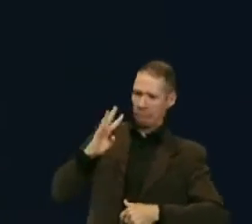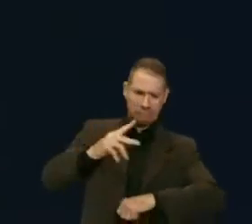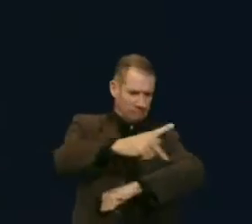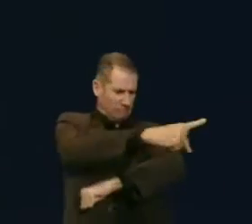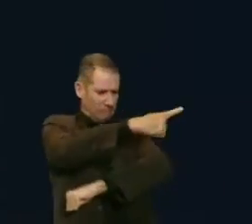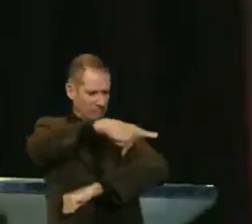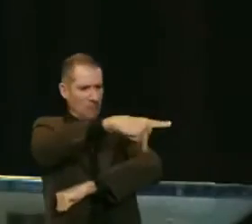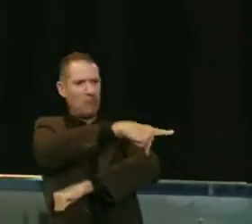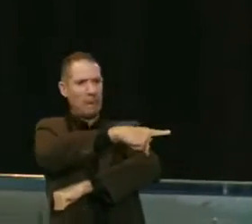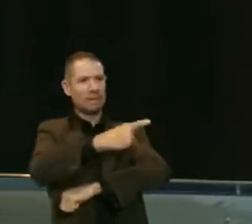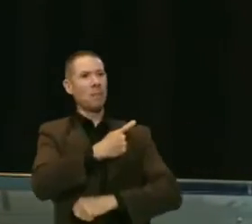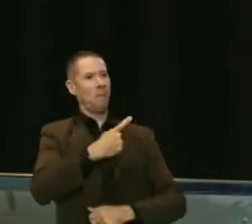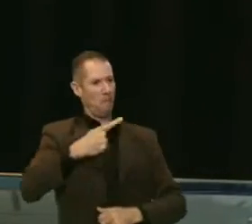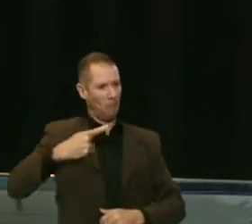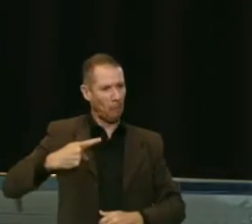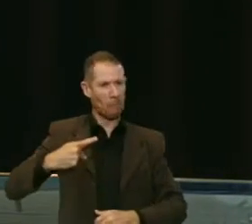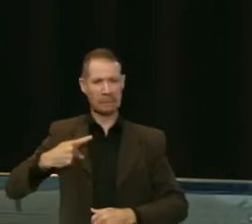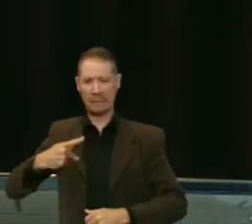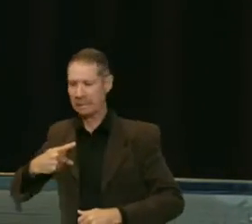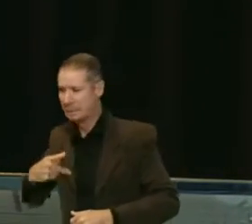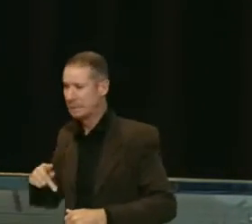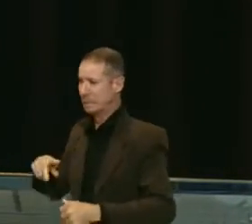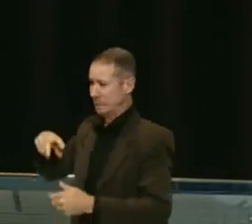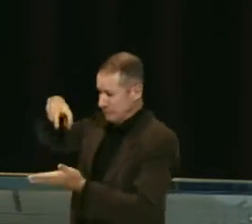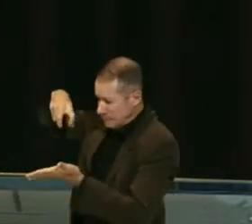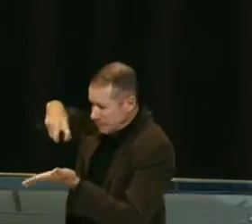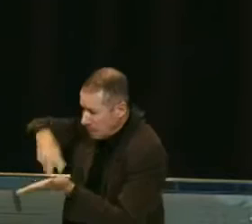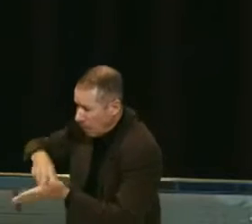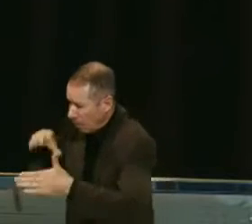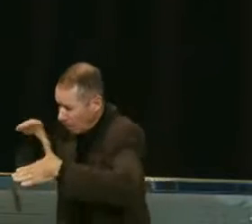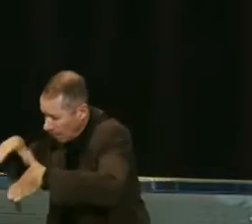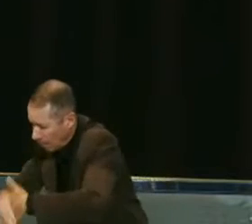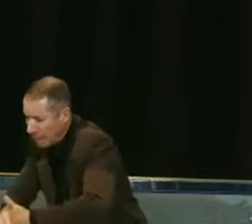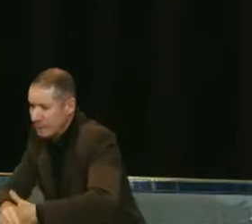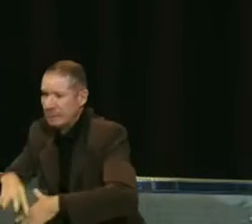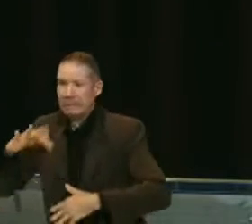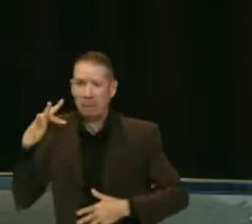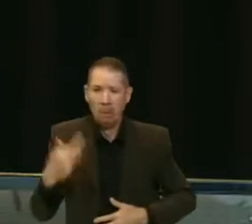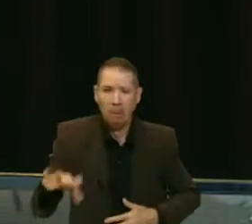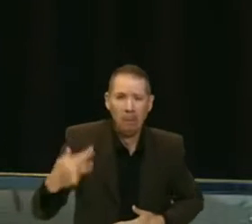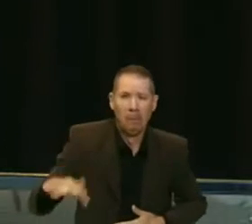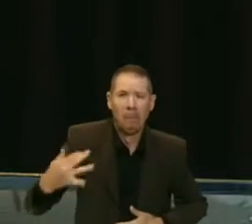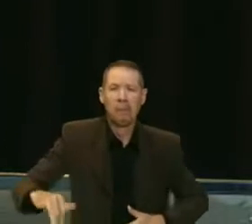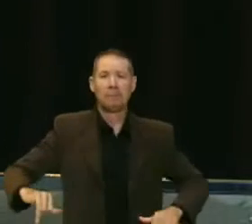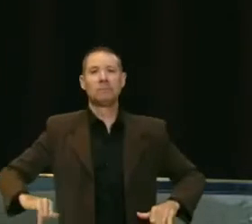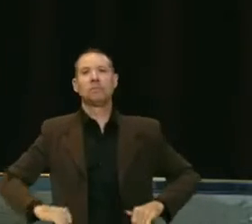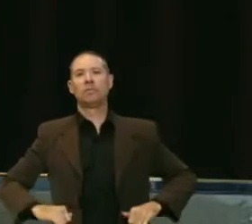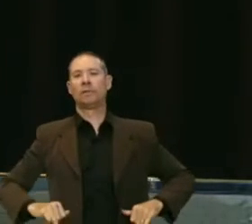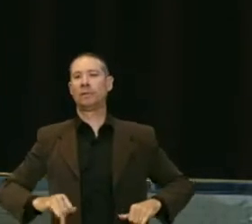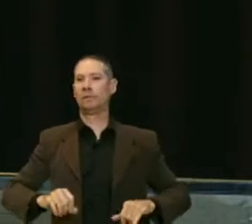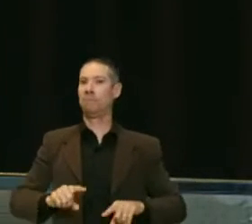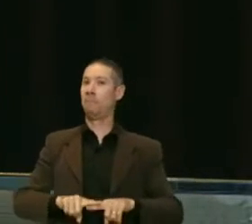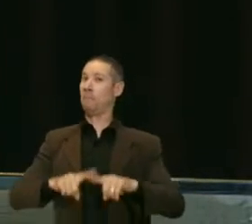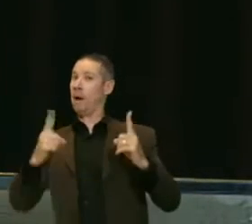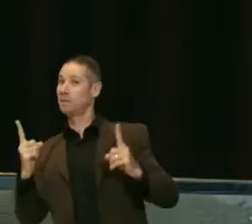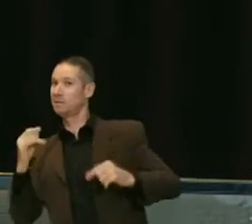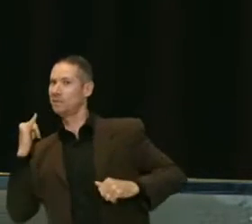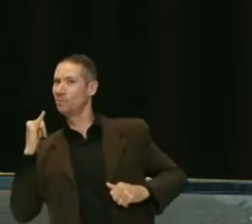pública. Você foi humilhado, machucado, está doendo. Mas deixa eu te dizer algo.